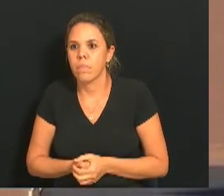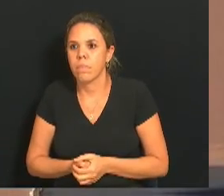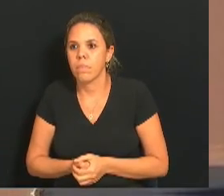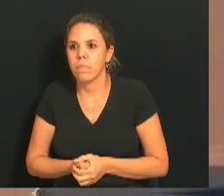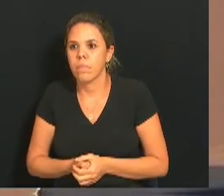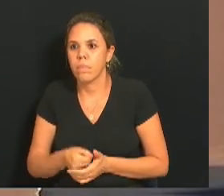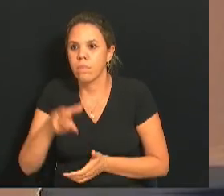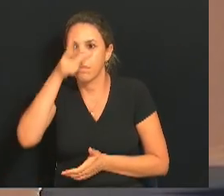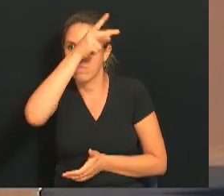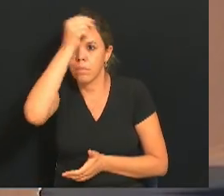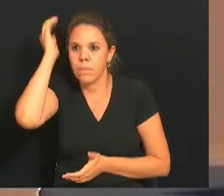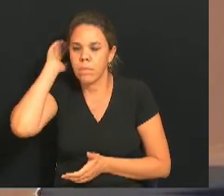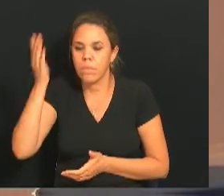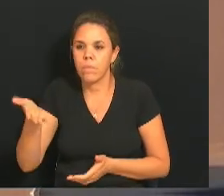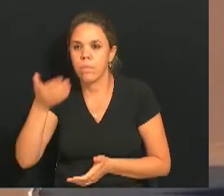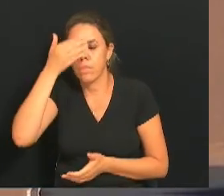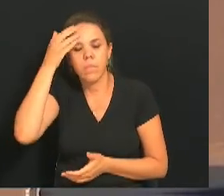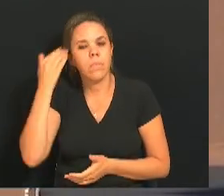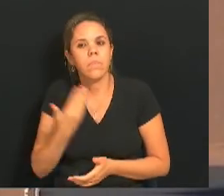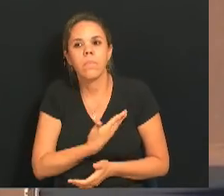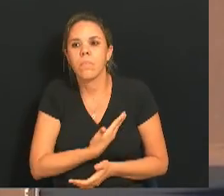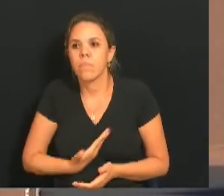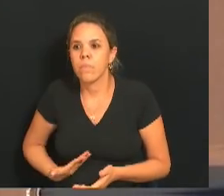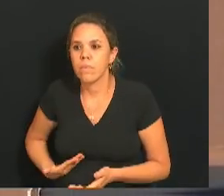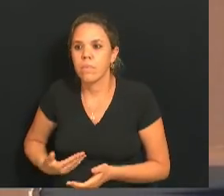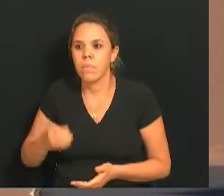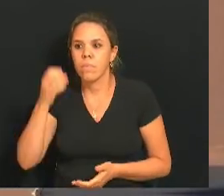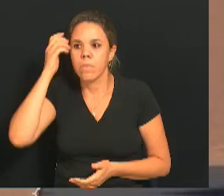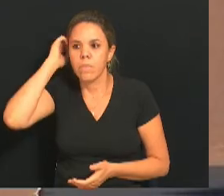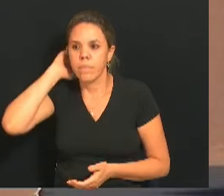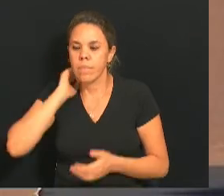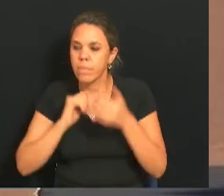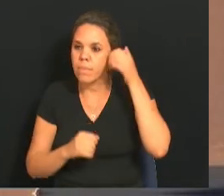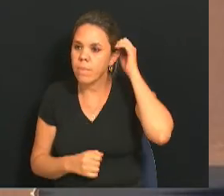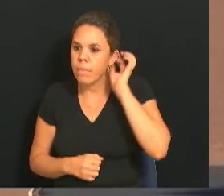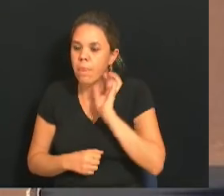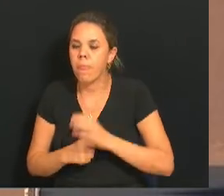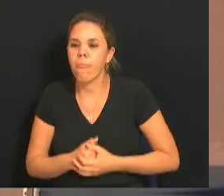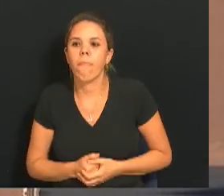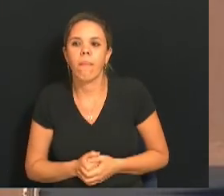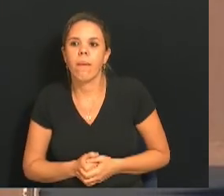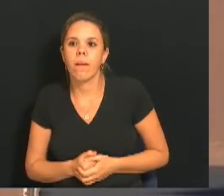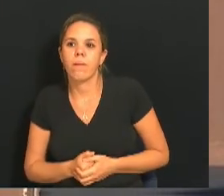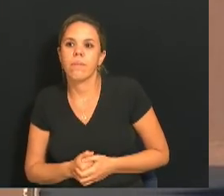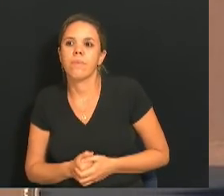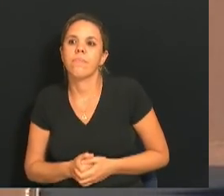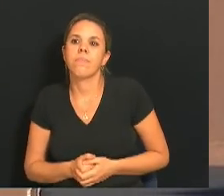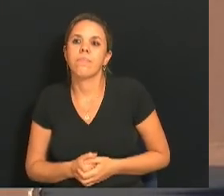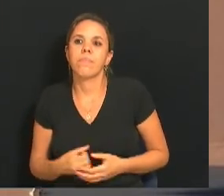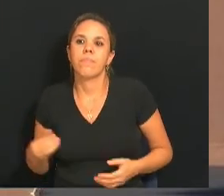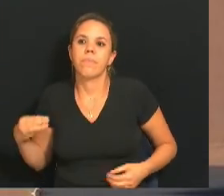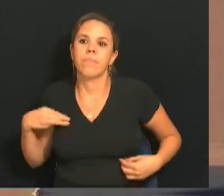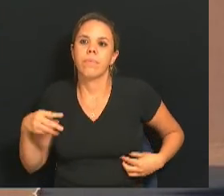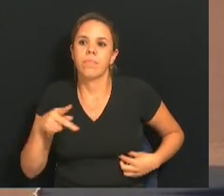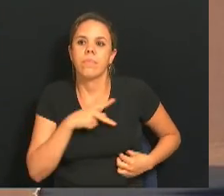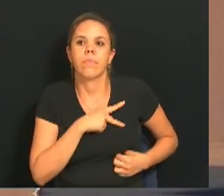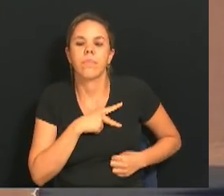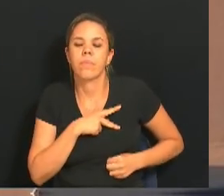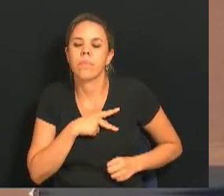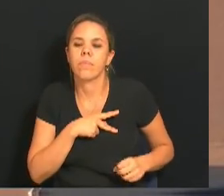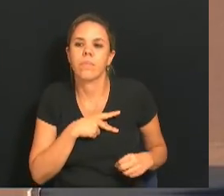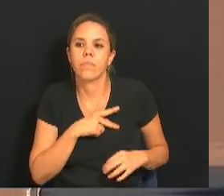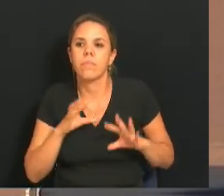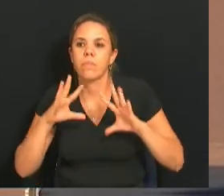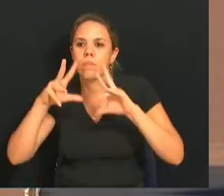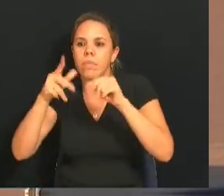prefeito municipal, para as autoridades. Acho que nós deveríamos encaminhar também para o Ministério Público, encaminhar para todas